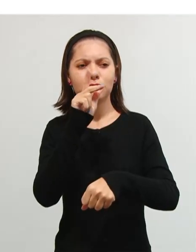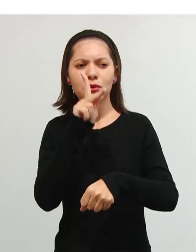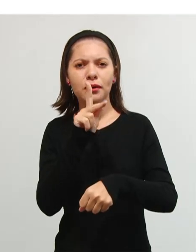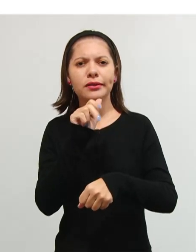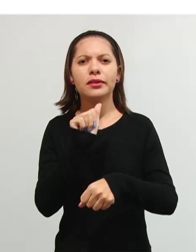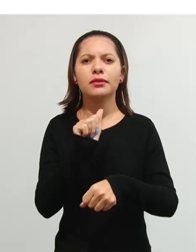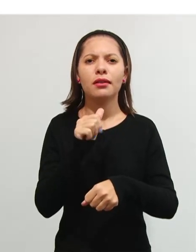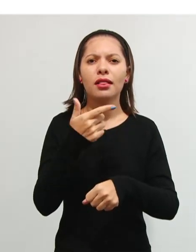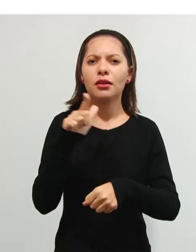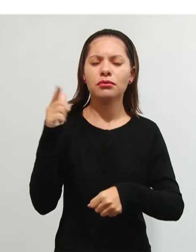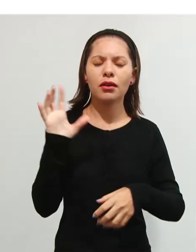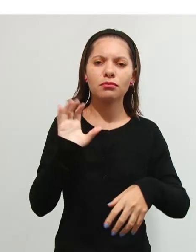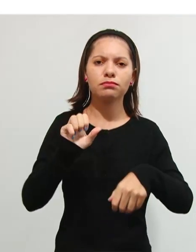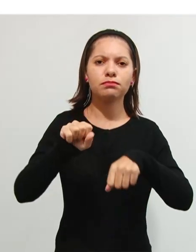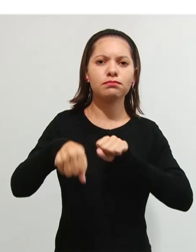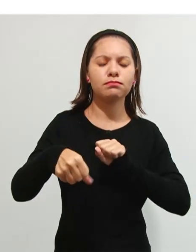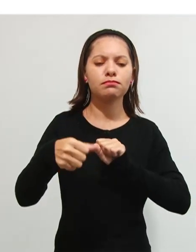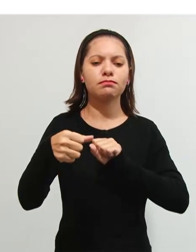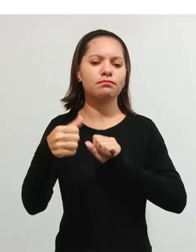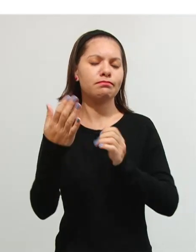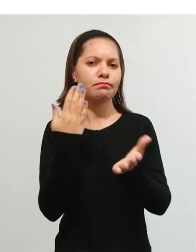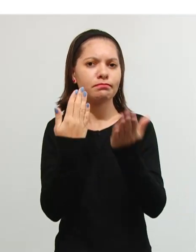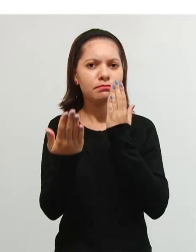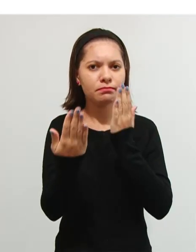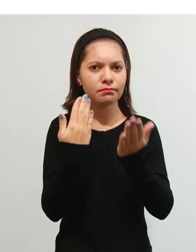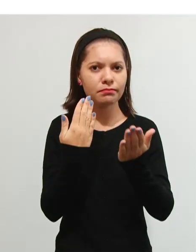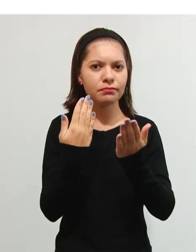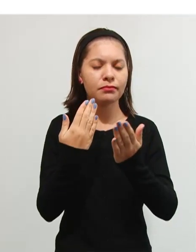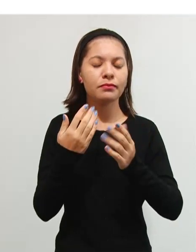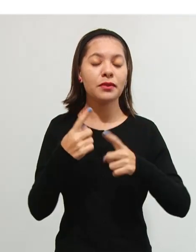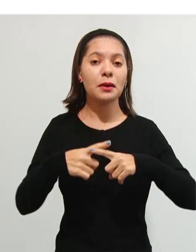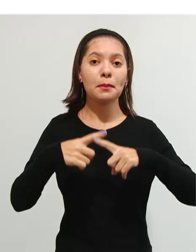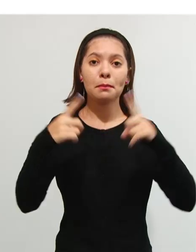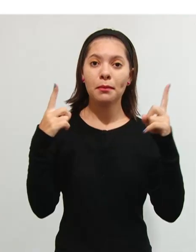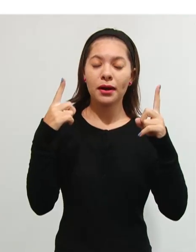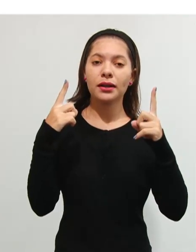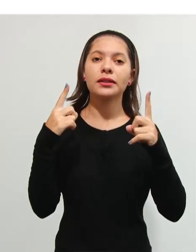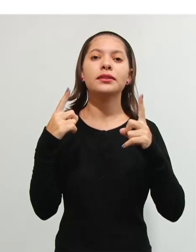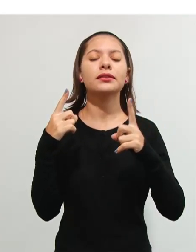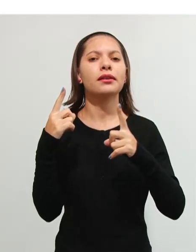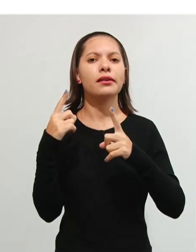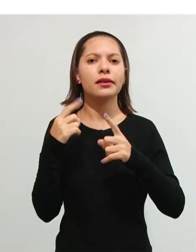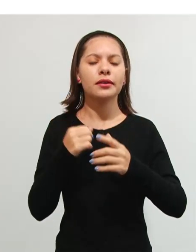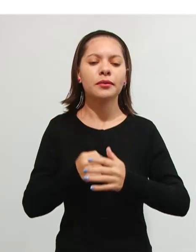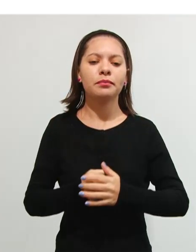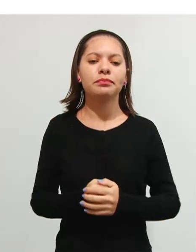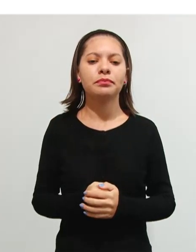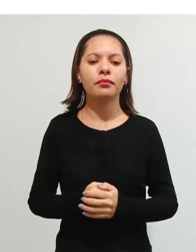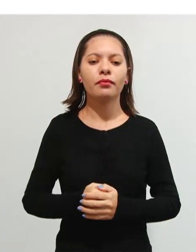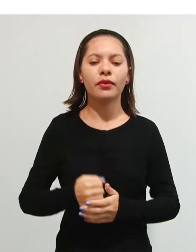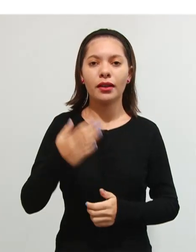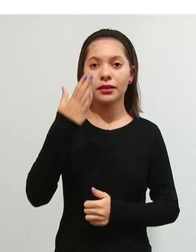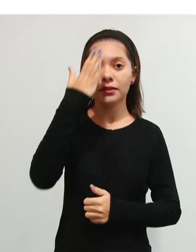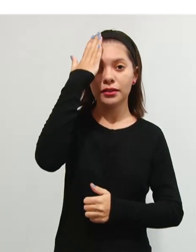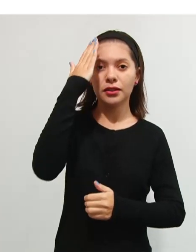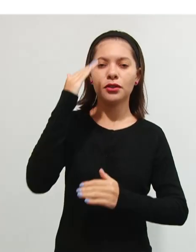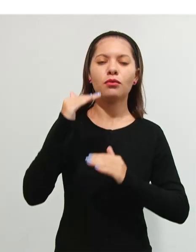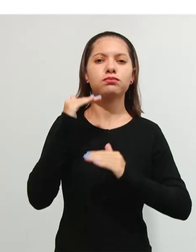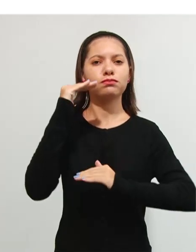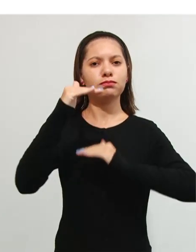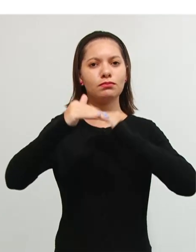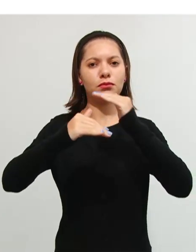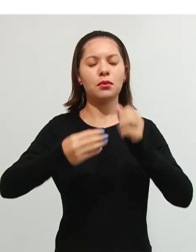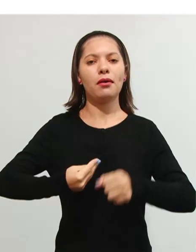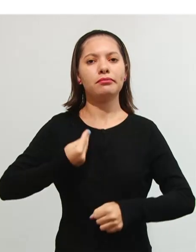não tinha formação em psicologia. No entanto, isso não atrapalhou o Skinner, a sua trajetória enquanto